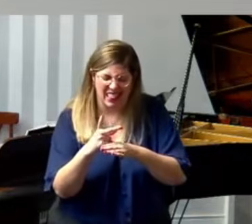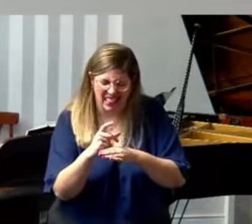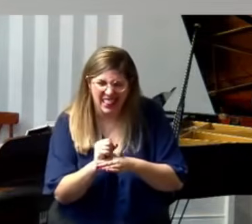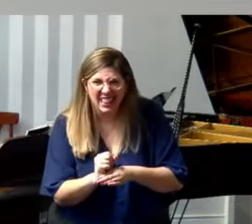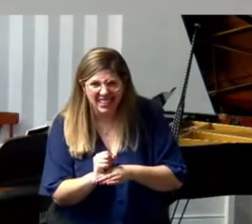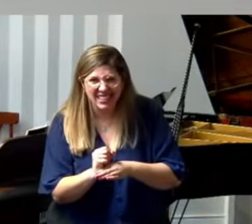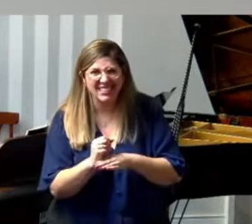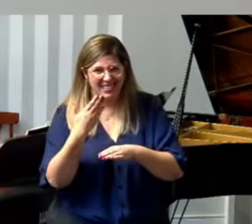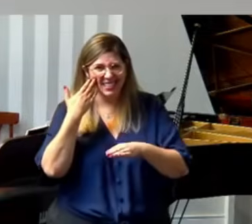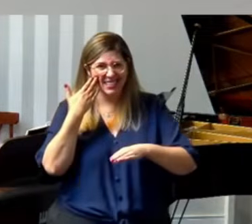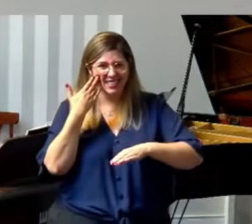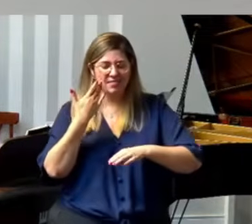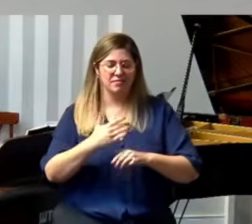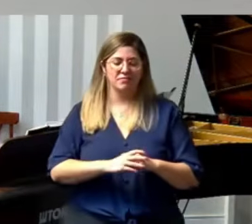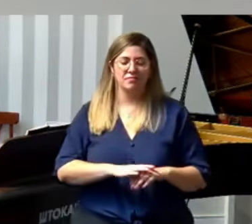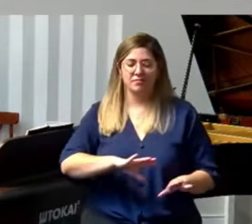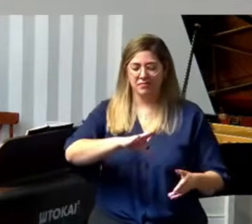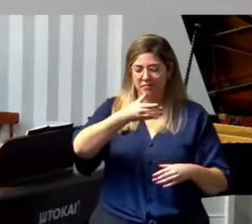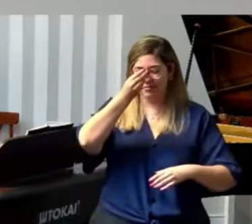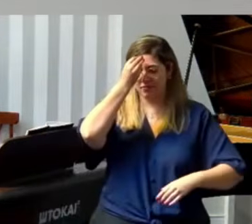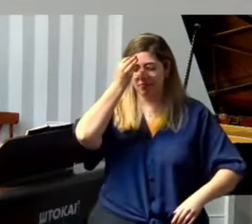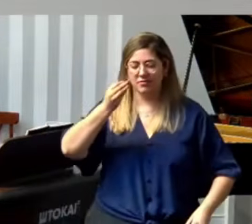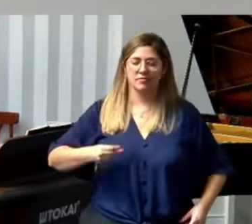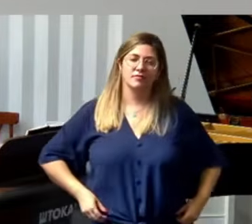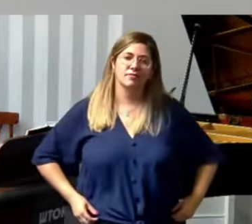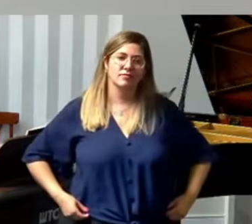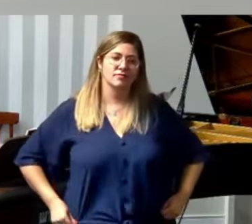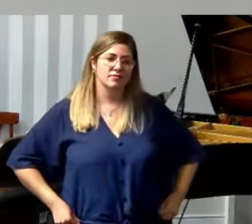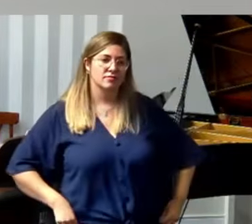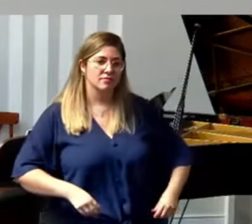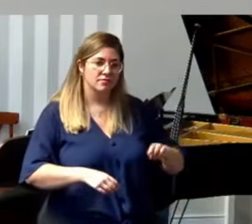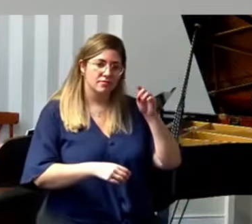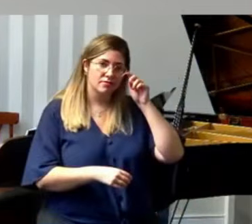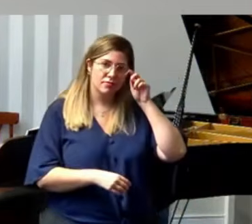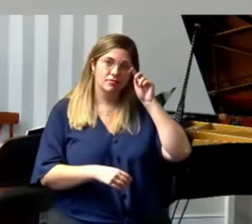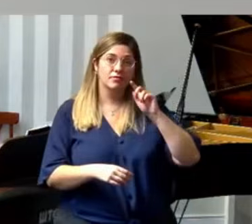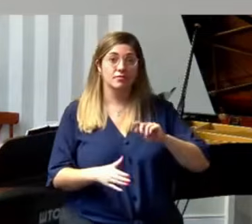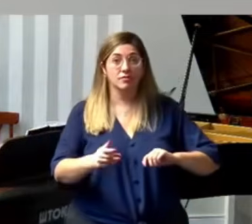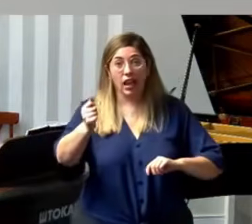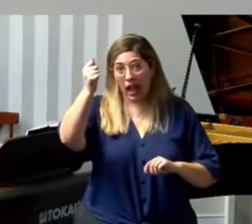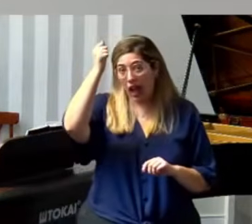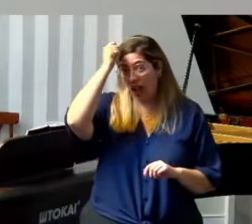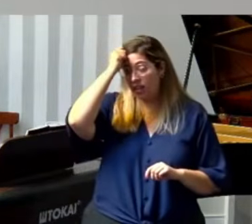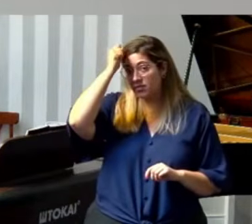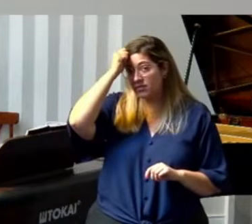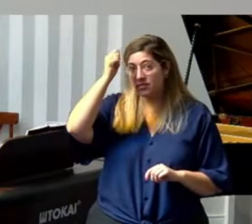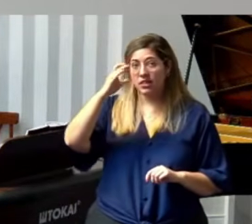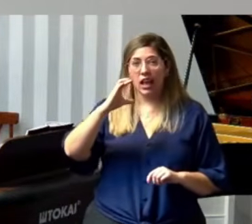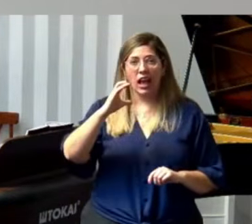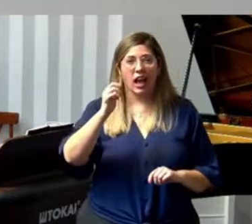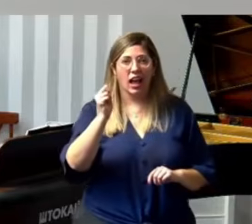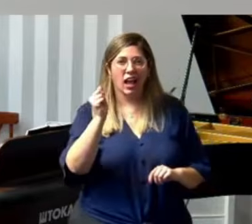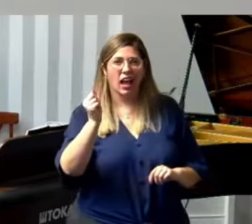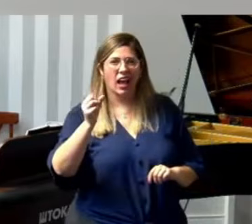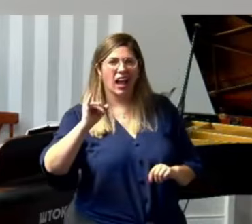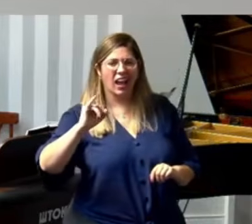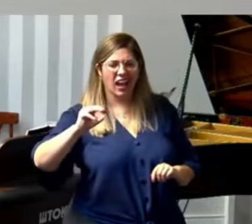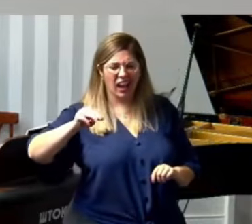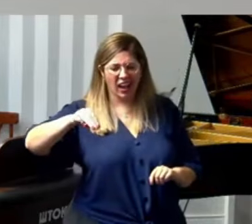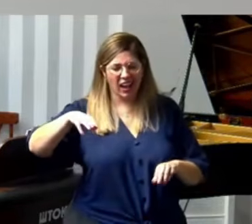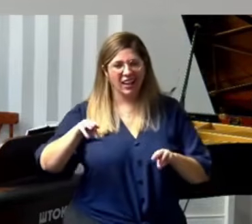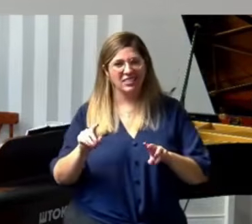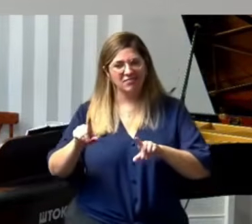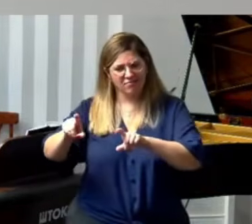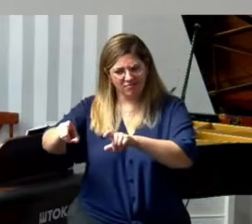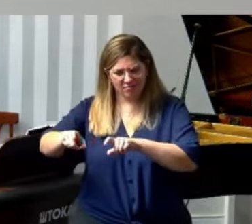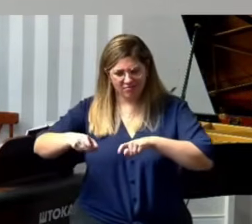Curiosamente, se tem alguém que deveria conseguir extrair o melhor do solo, era Caim. Afinal, quando